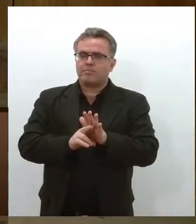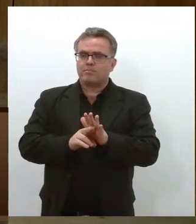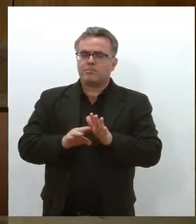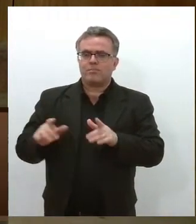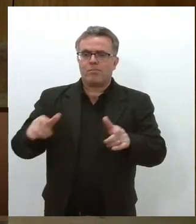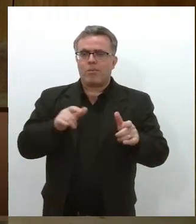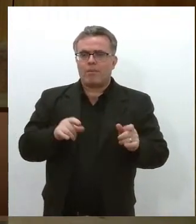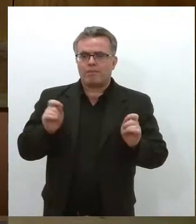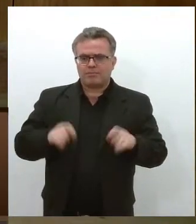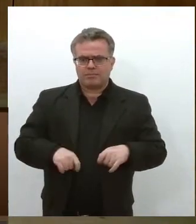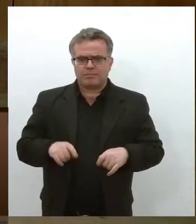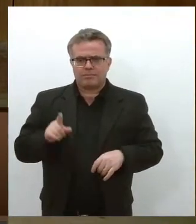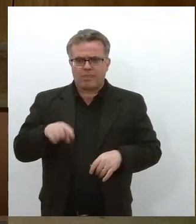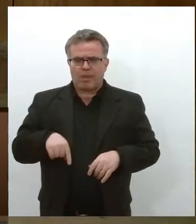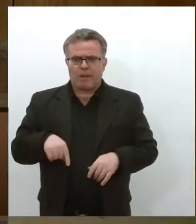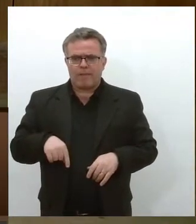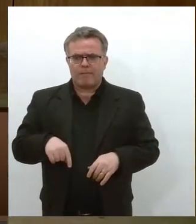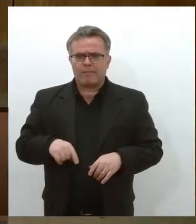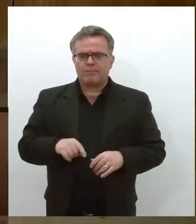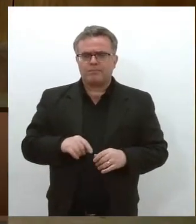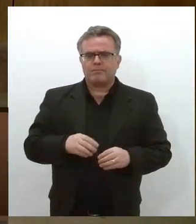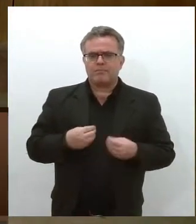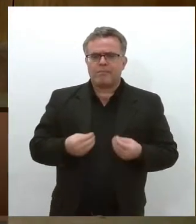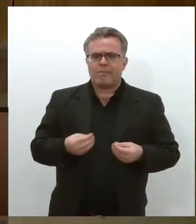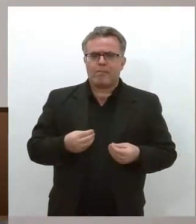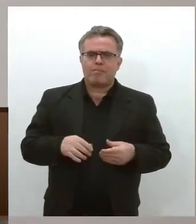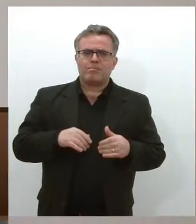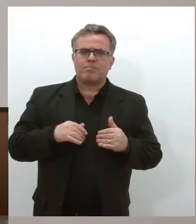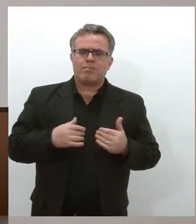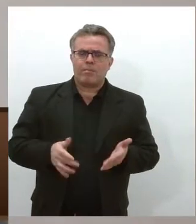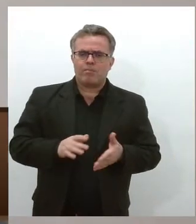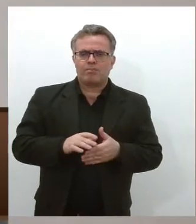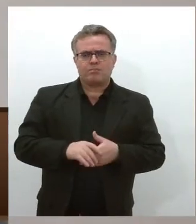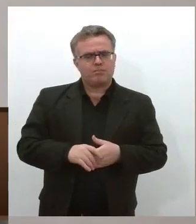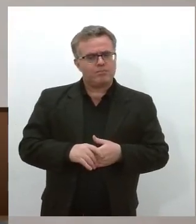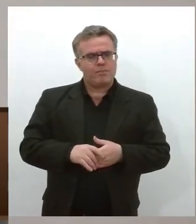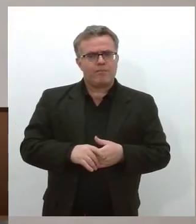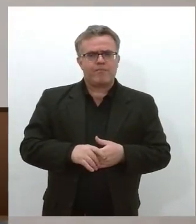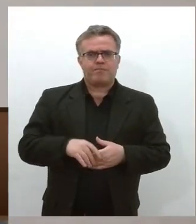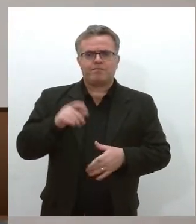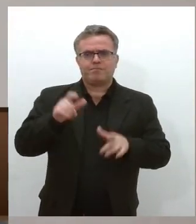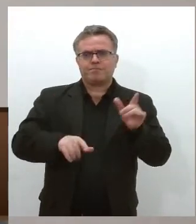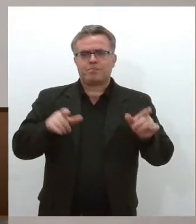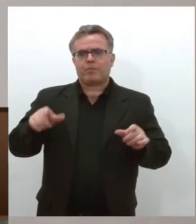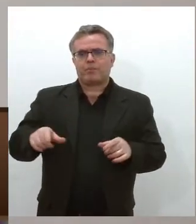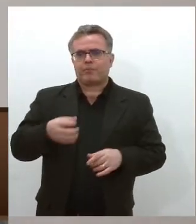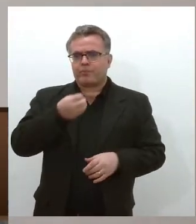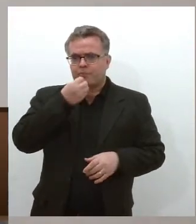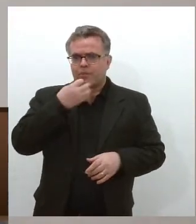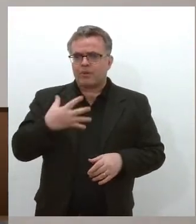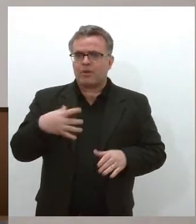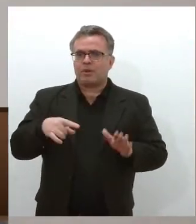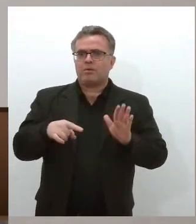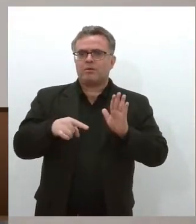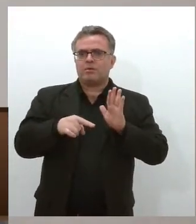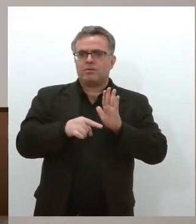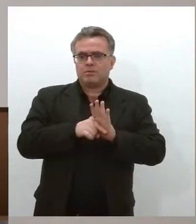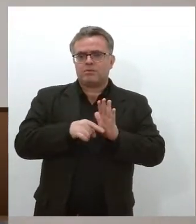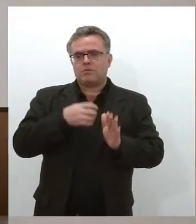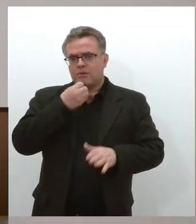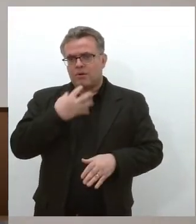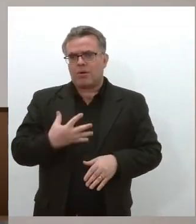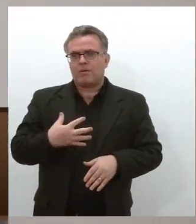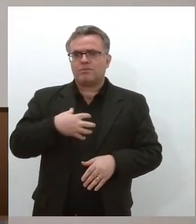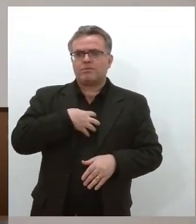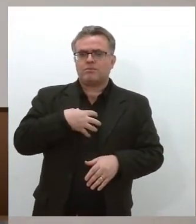legislativas, por exemplo? Olha, tem pessoas que costumam ver isso como um ponto negativo. Eu vejo como um ponto positivo e falo